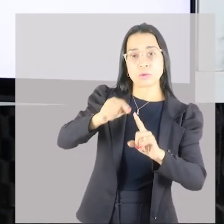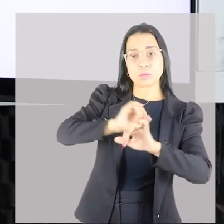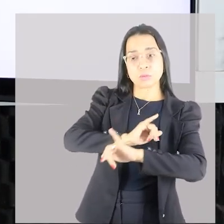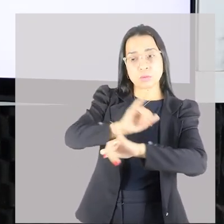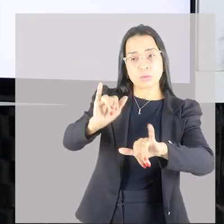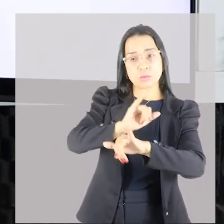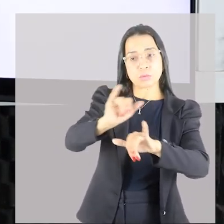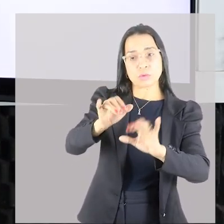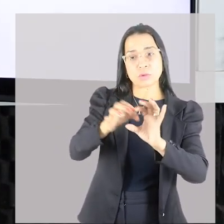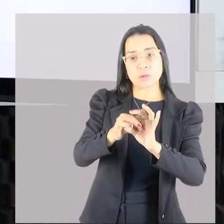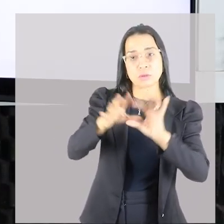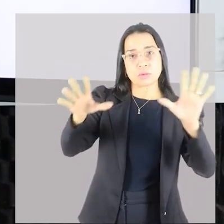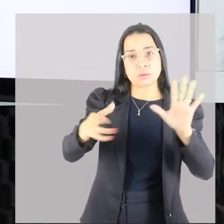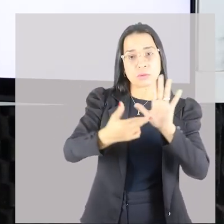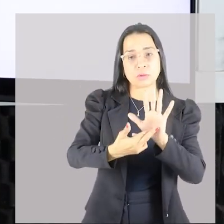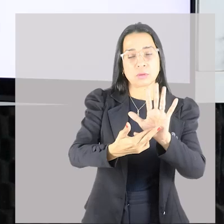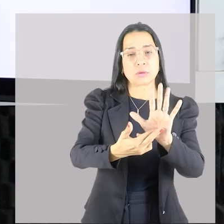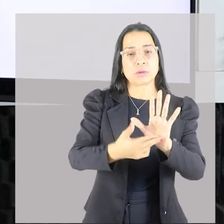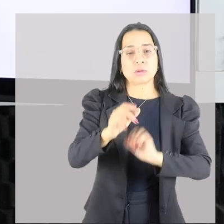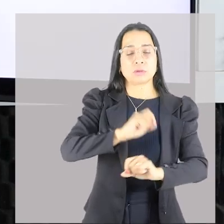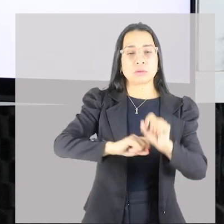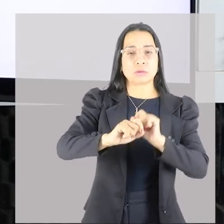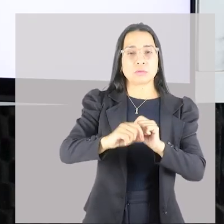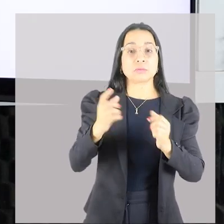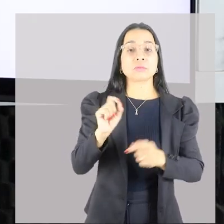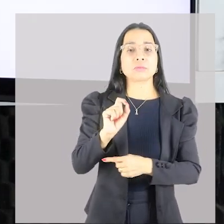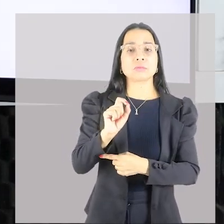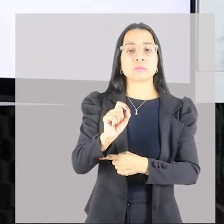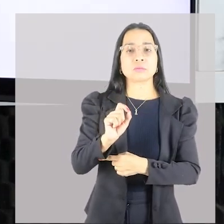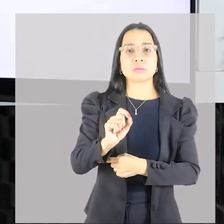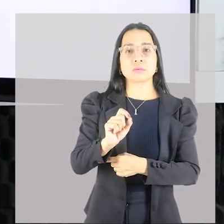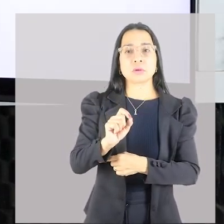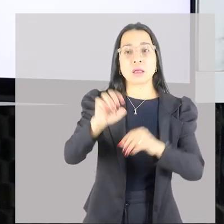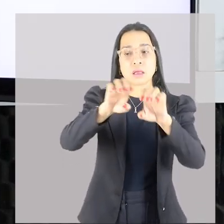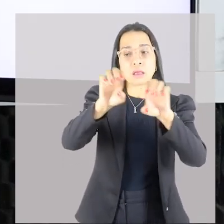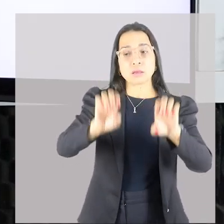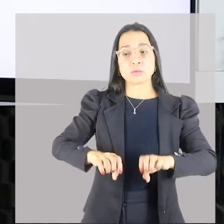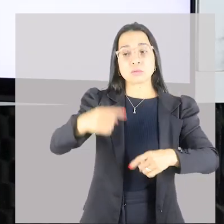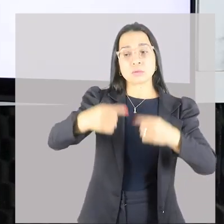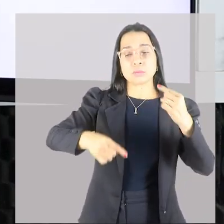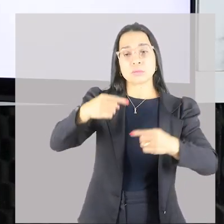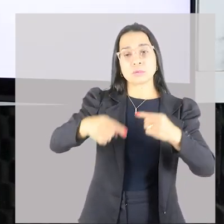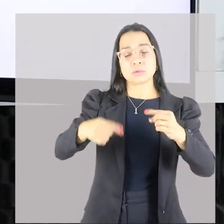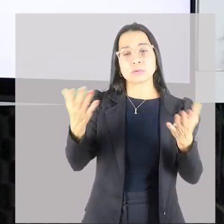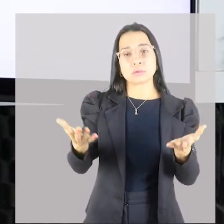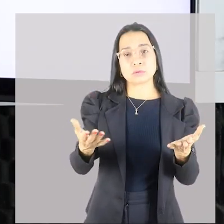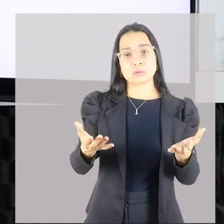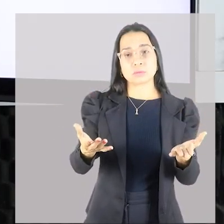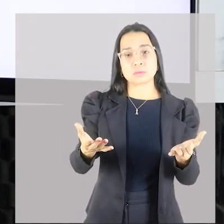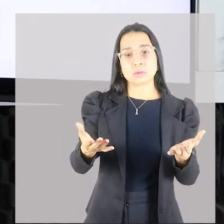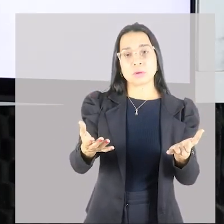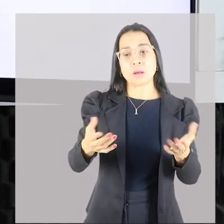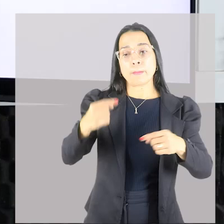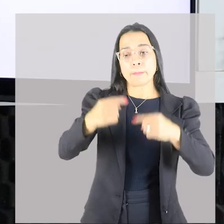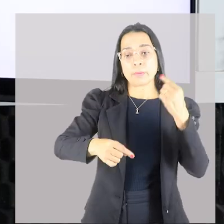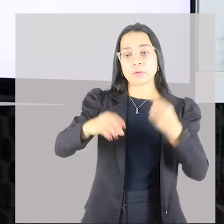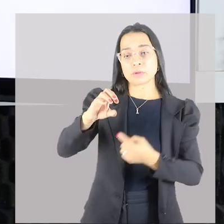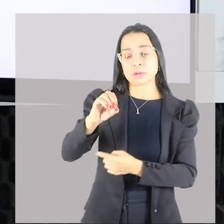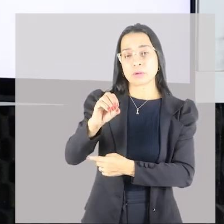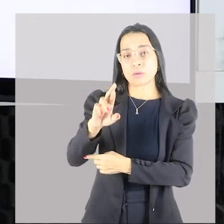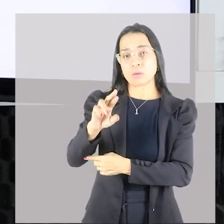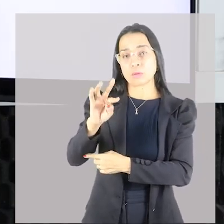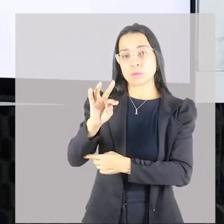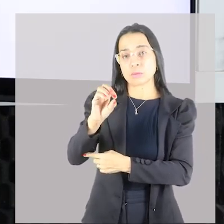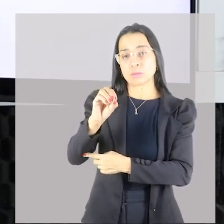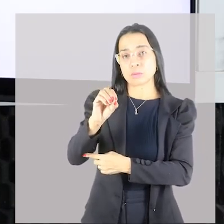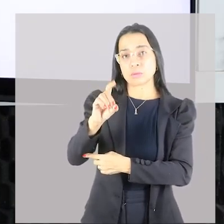difundir a democracia representativa? Democracia representativa é estrutura política. É política ortodoxa, é política normal, é